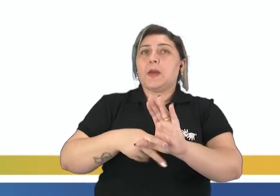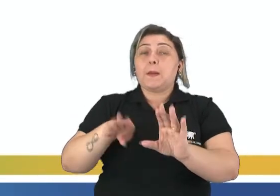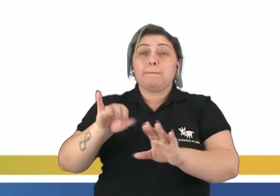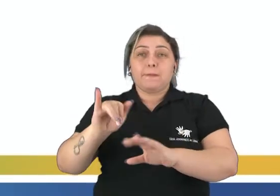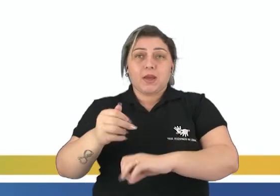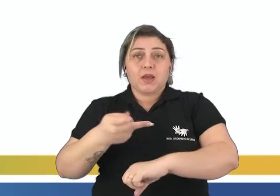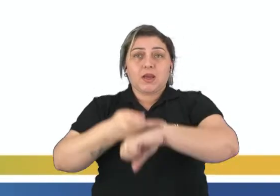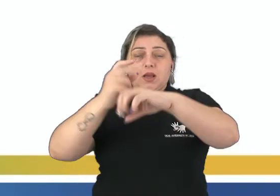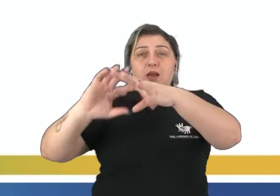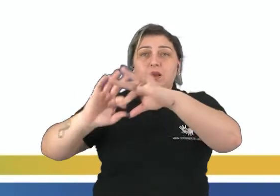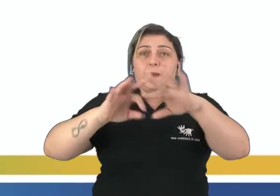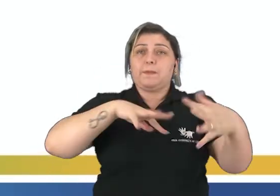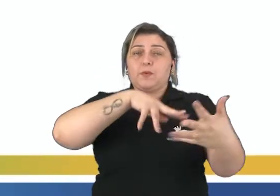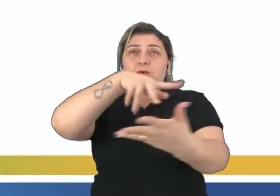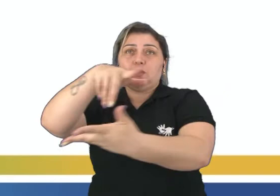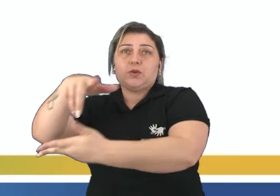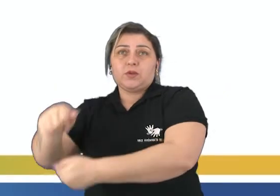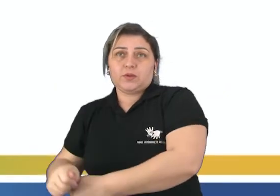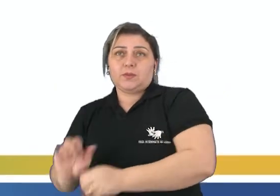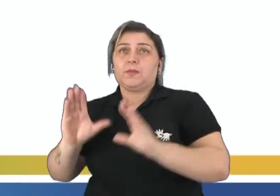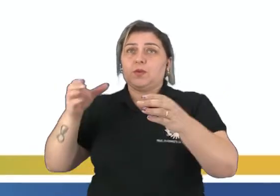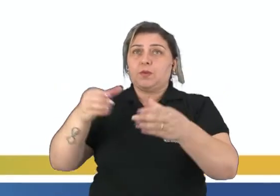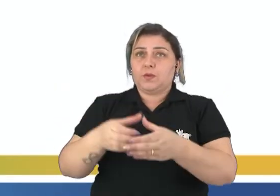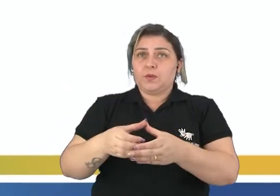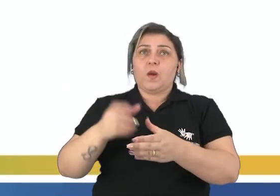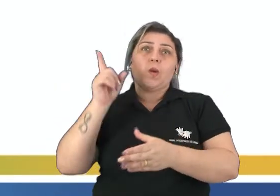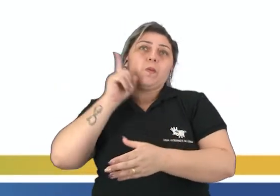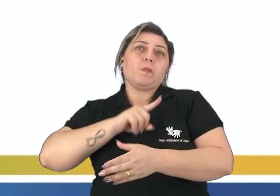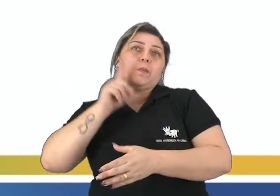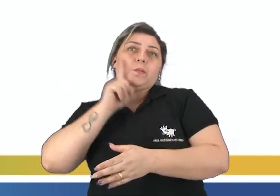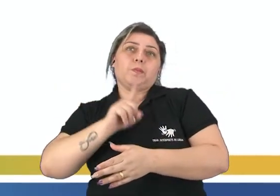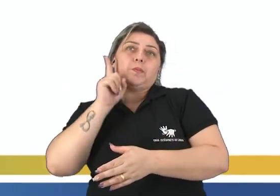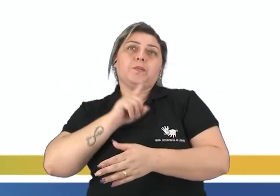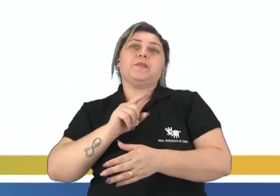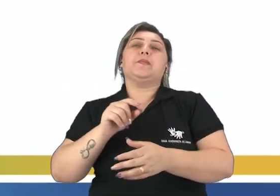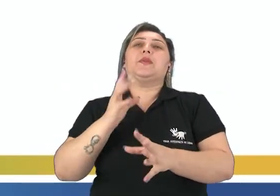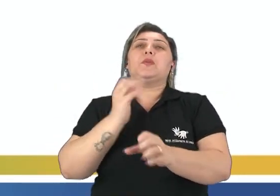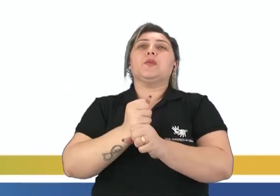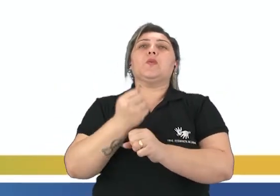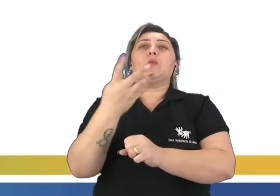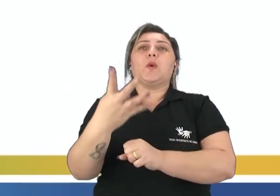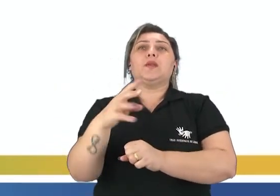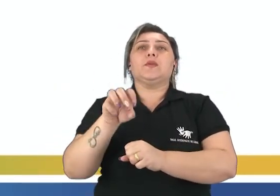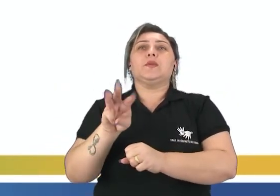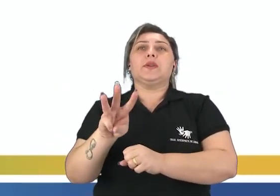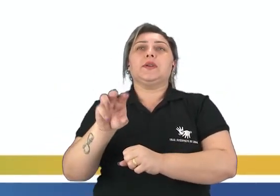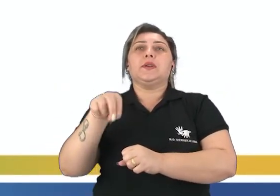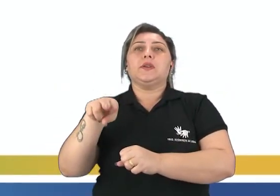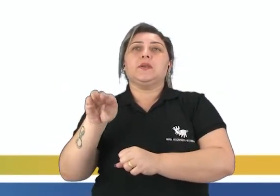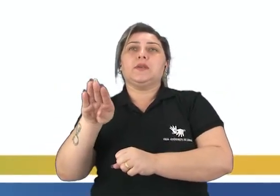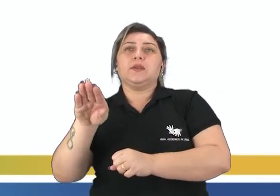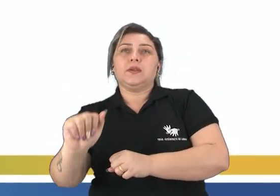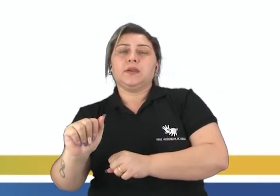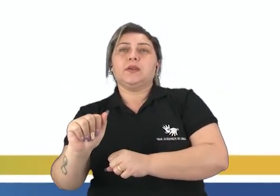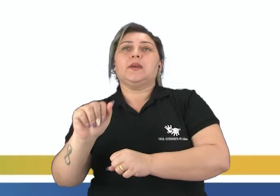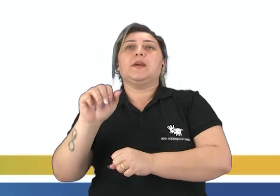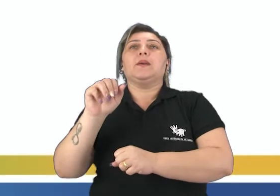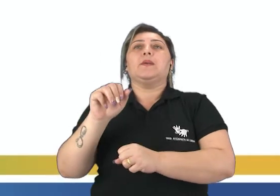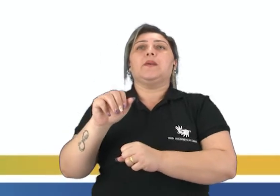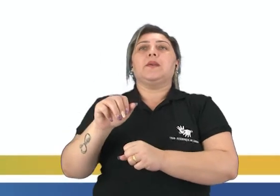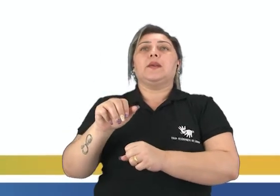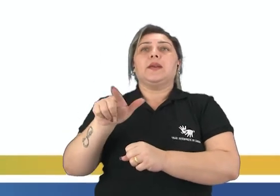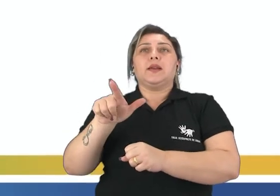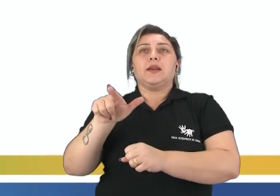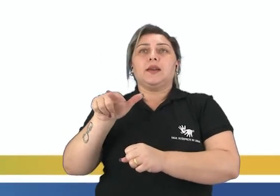olímpica e campeã mundial pela seleção americana. Ela ainda soma 4 títulos pela WNBA